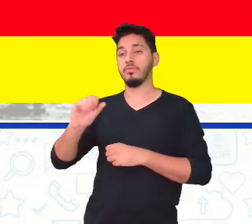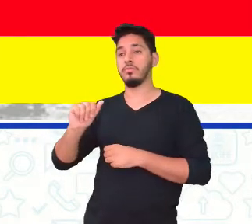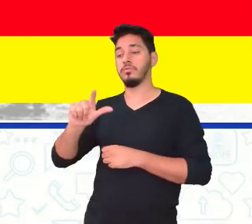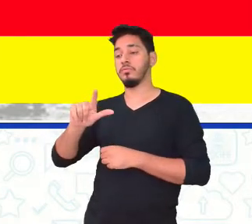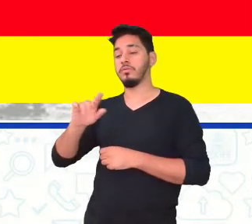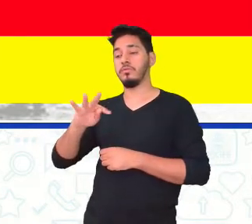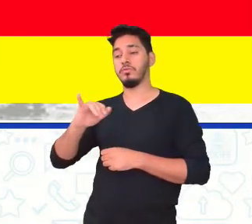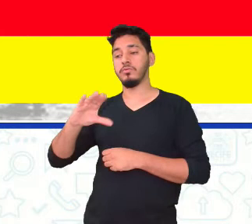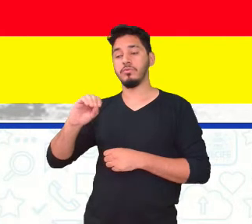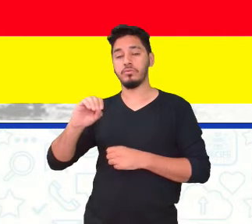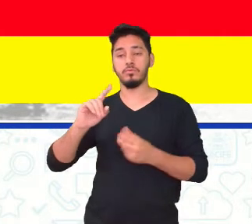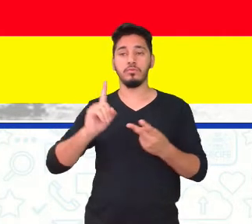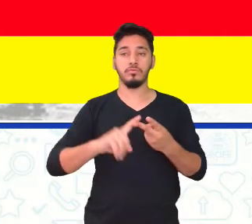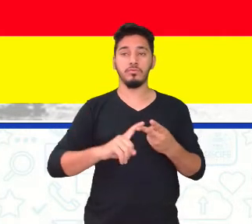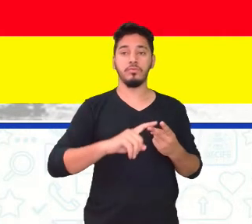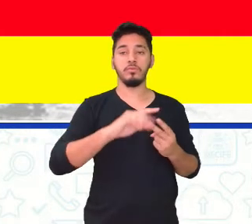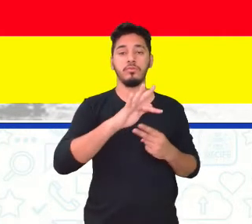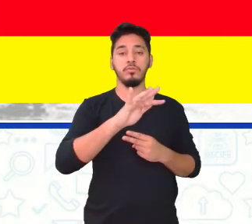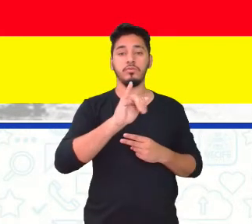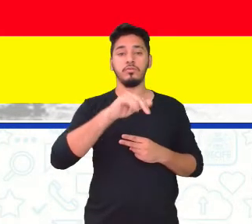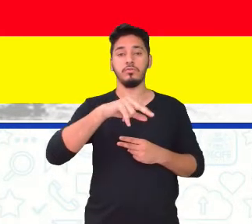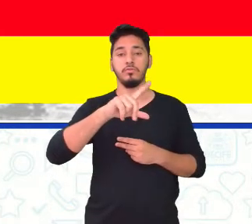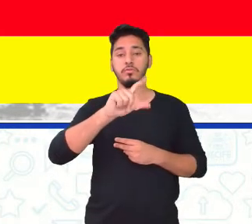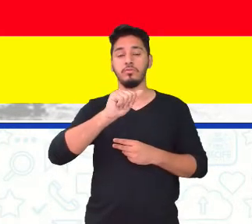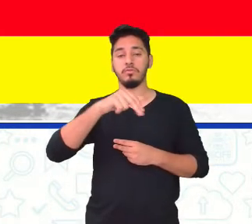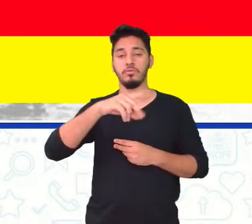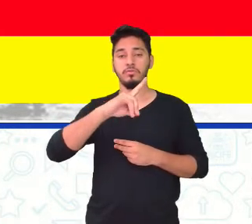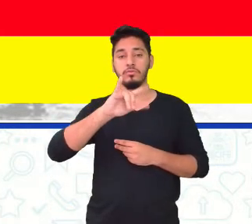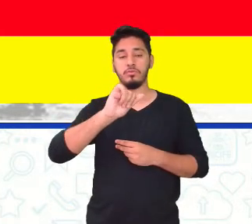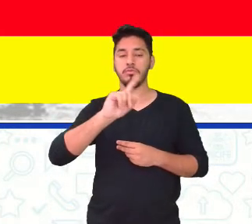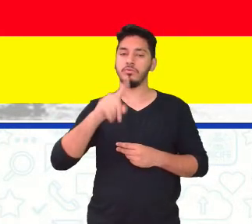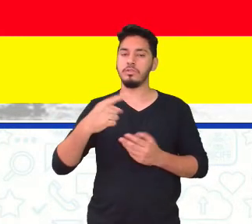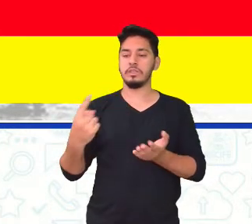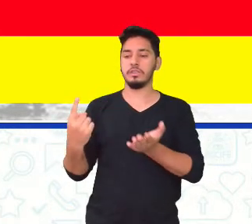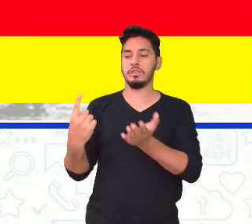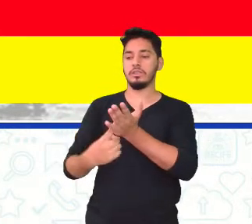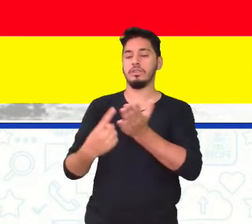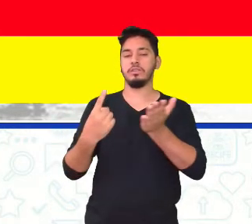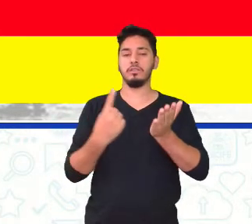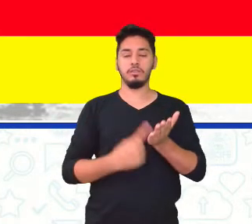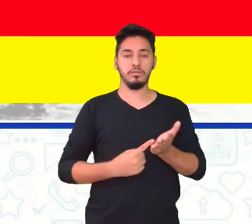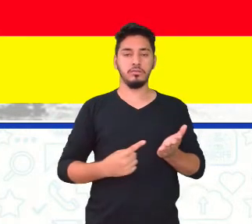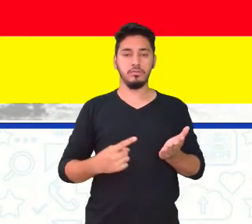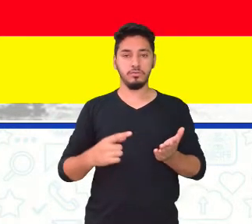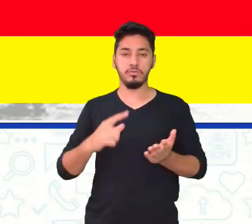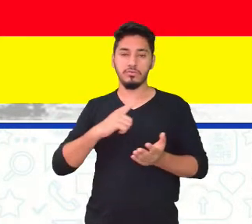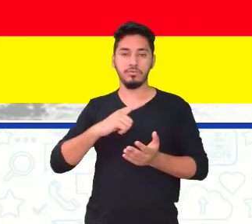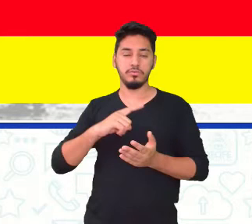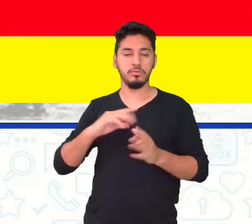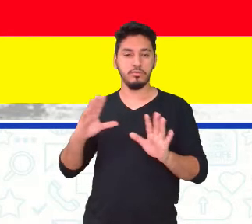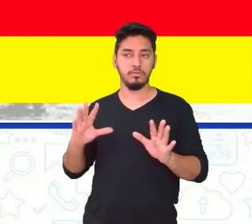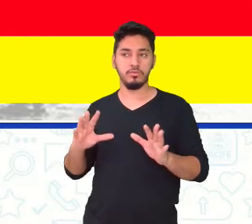e da Finlândia, né. Então, por meio desse tratado, né, eles tinham aí